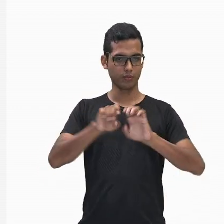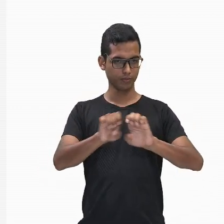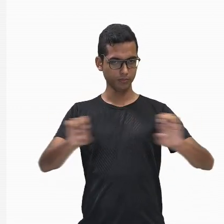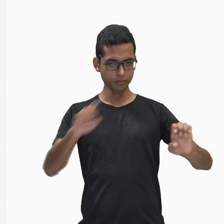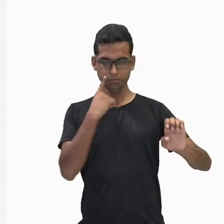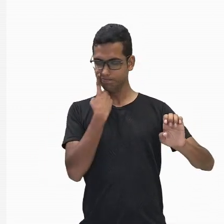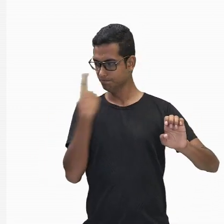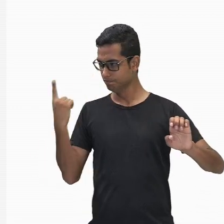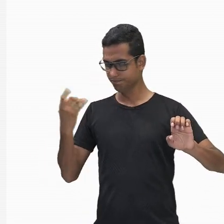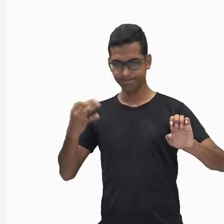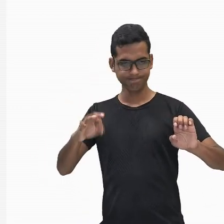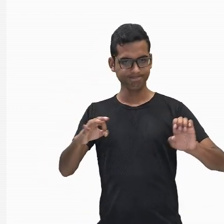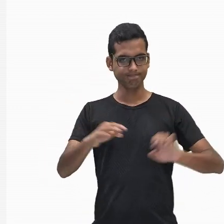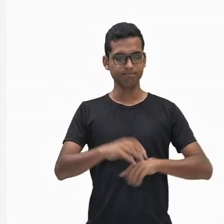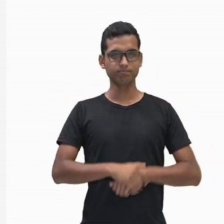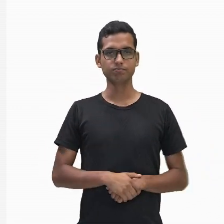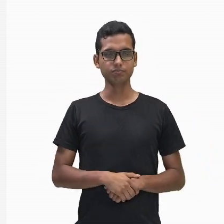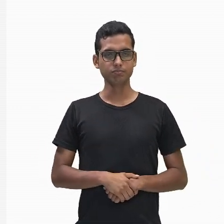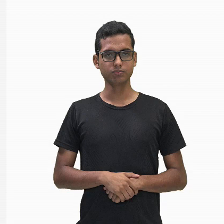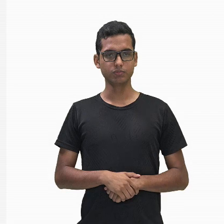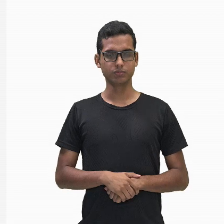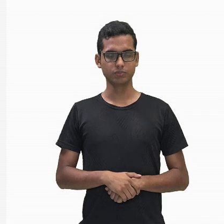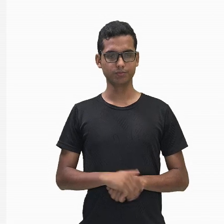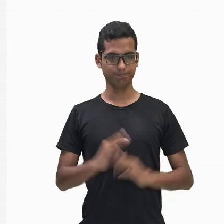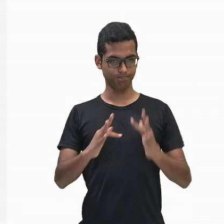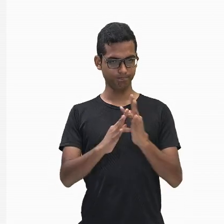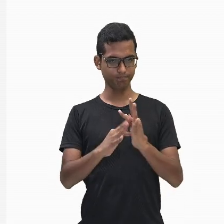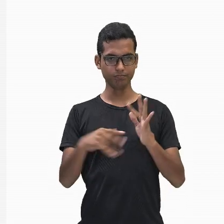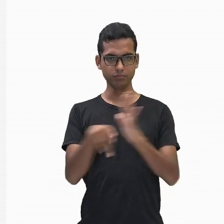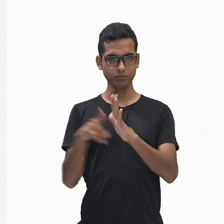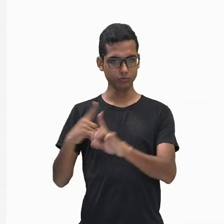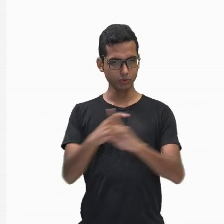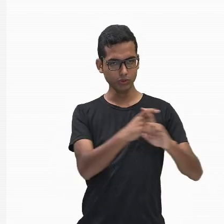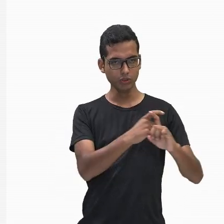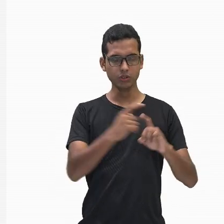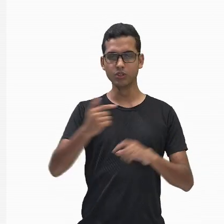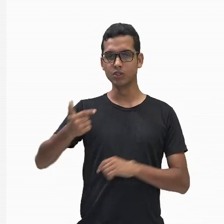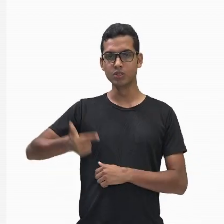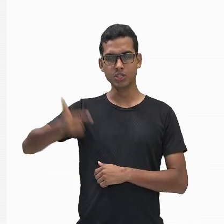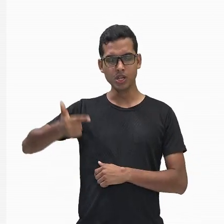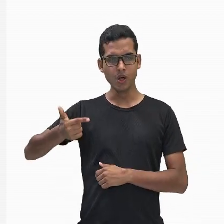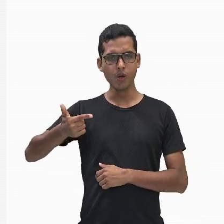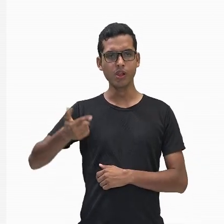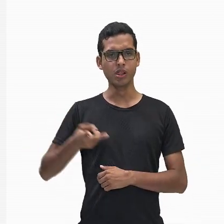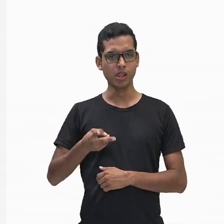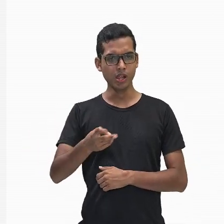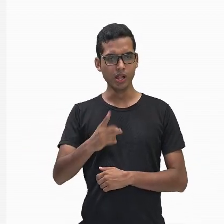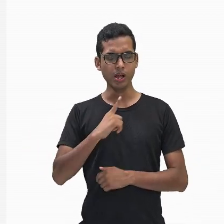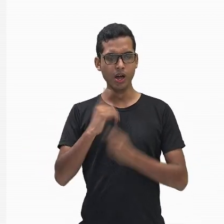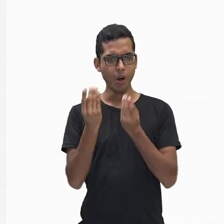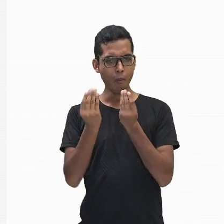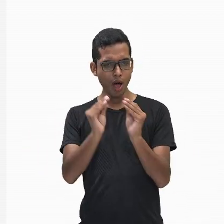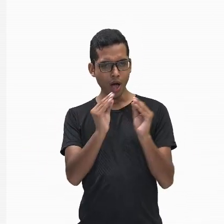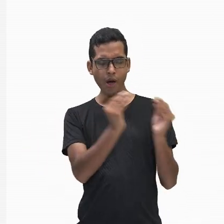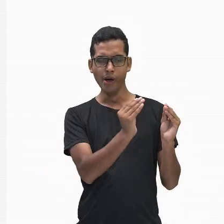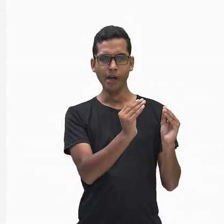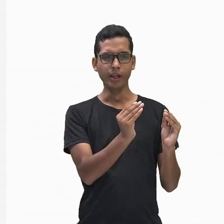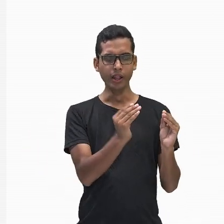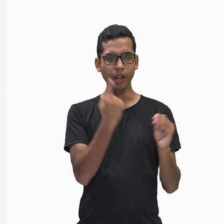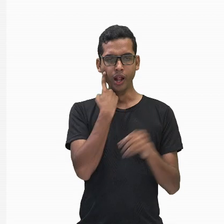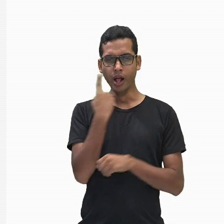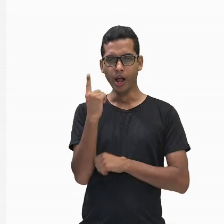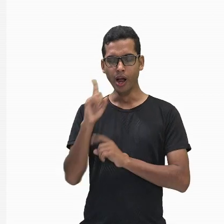né? É uma função função polinomial de segundo grau acrescido de mais um elemento, né? No caso aí,